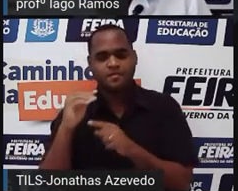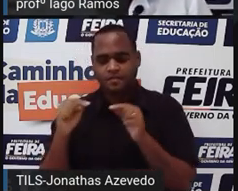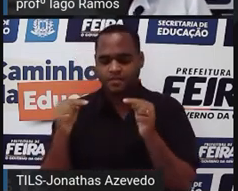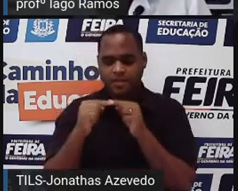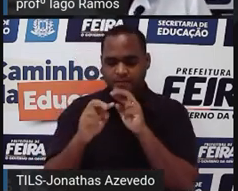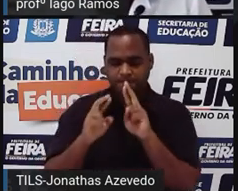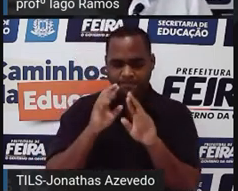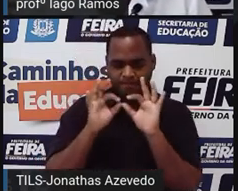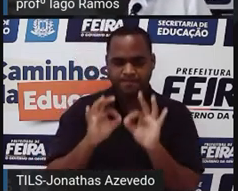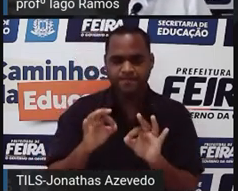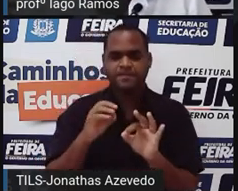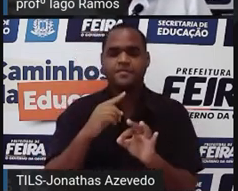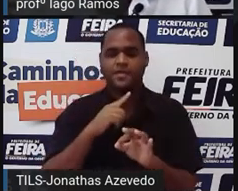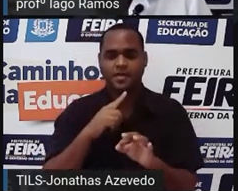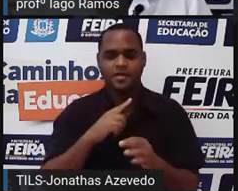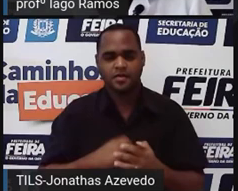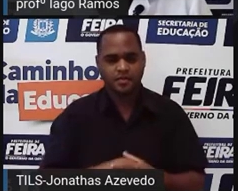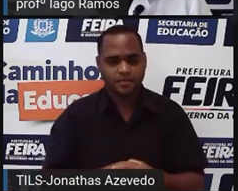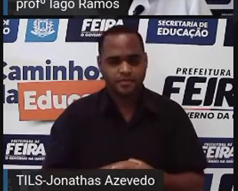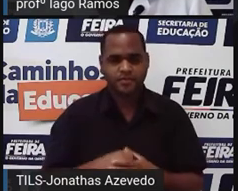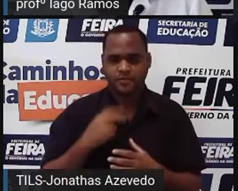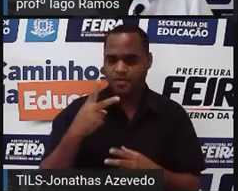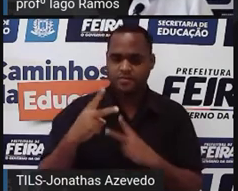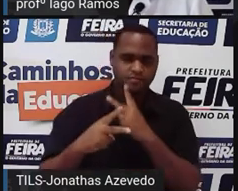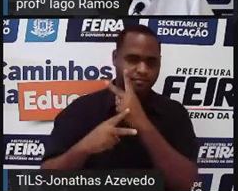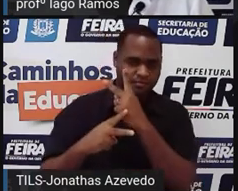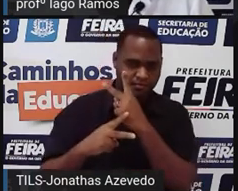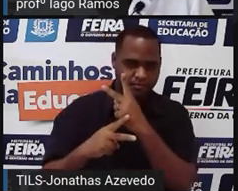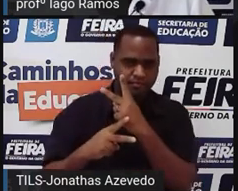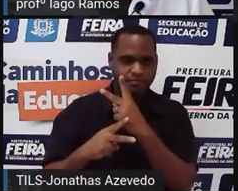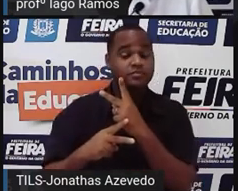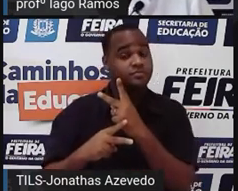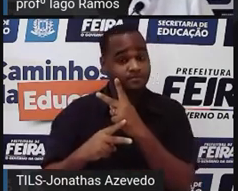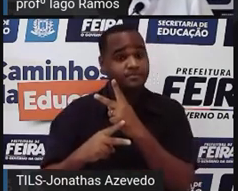tá? Então, 2 elevado a 2